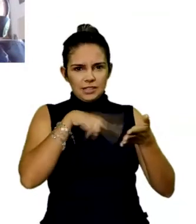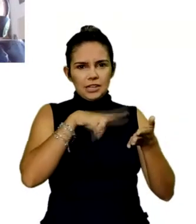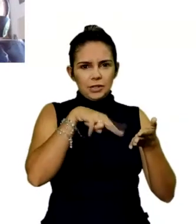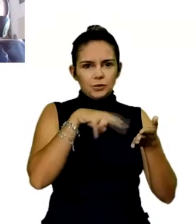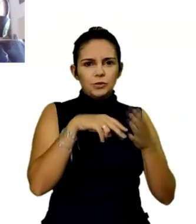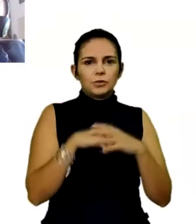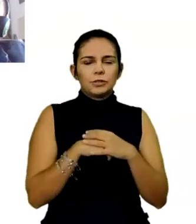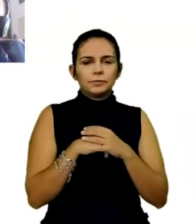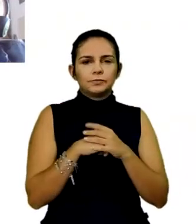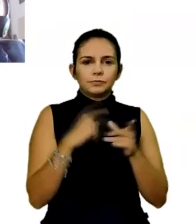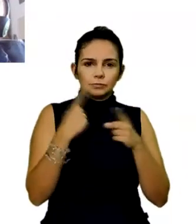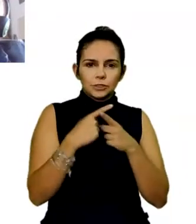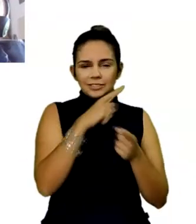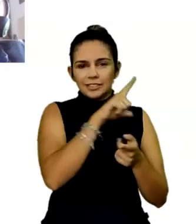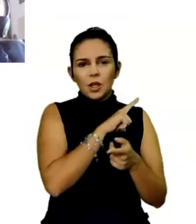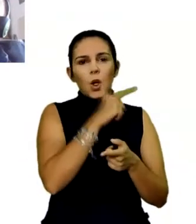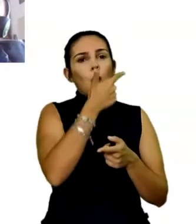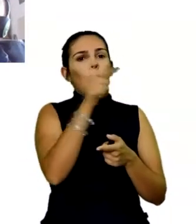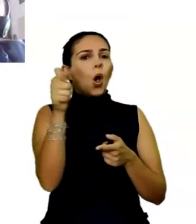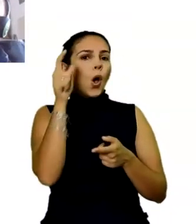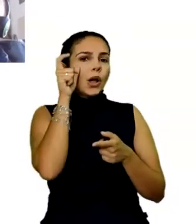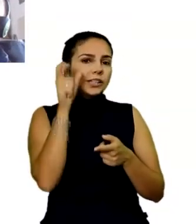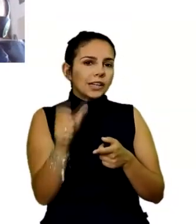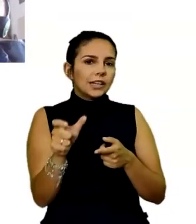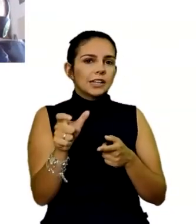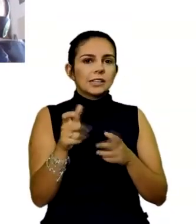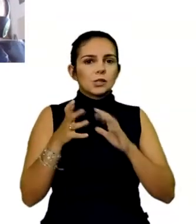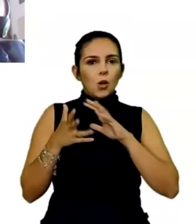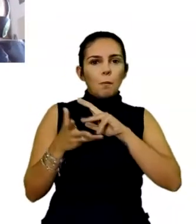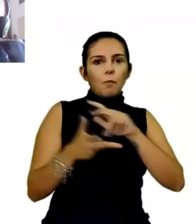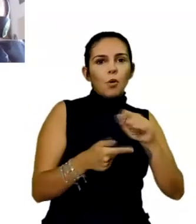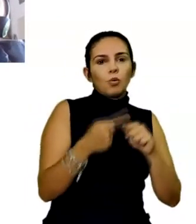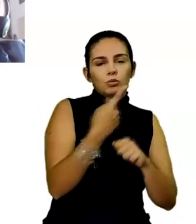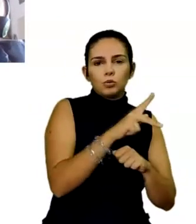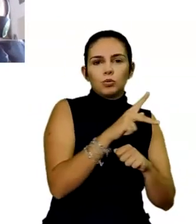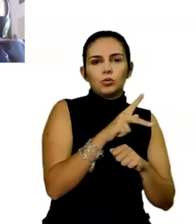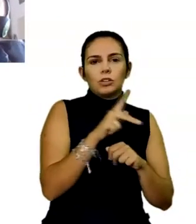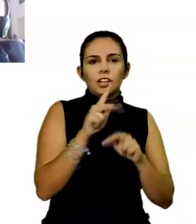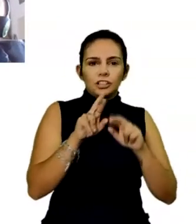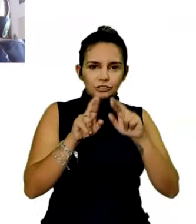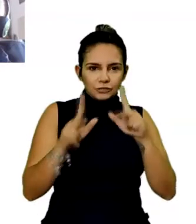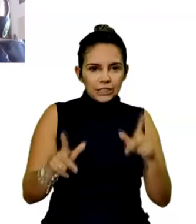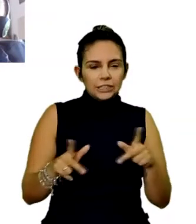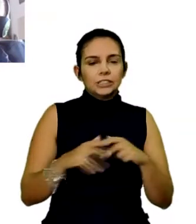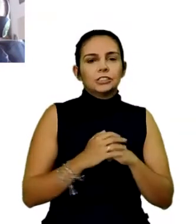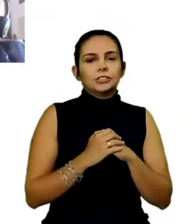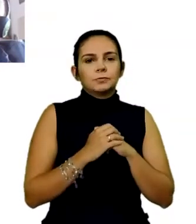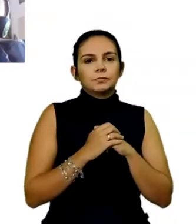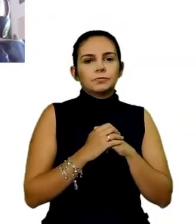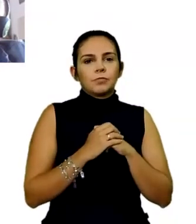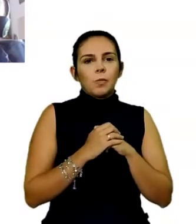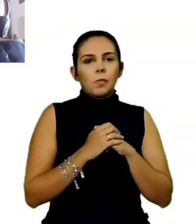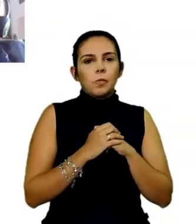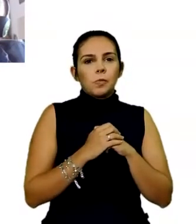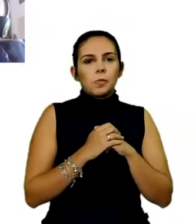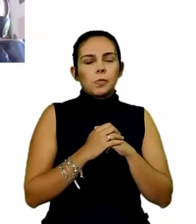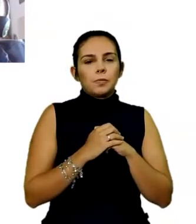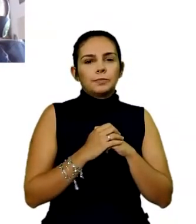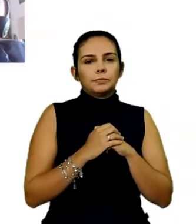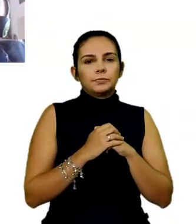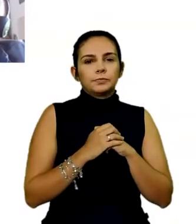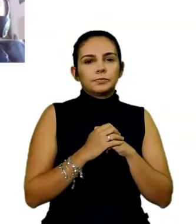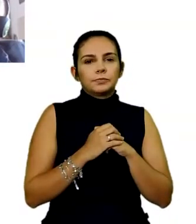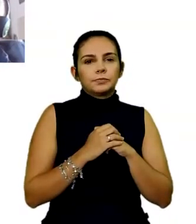leitura. Porque ela tem outros interesses, o mundo dela é completamente diferente desse.